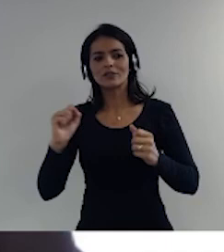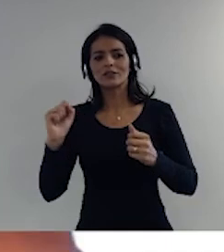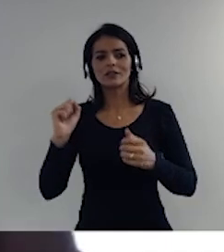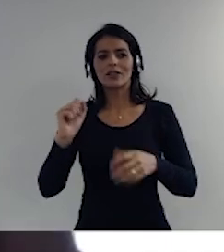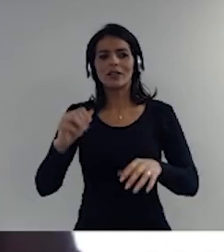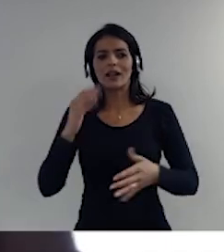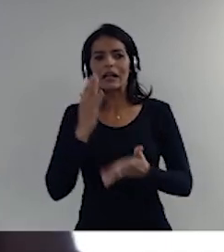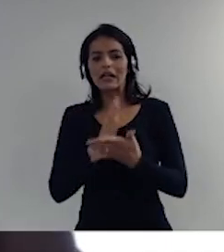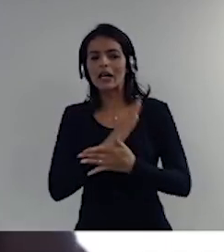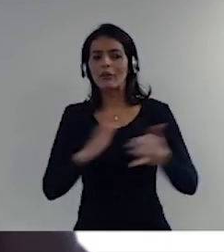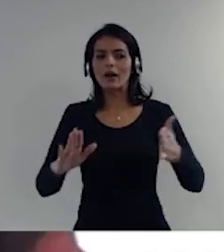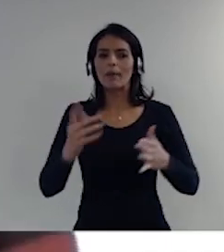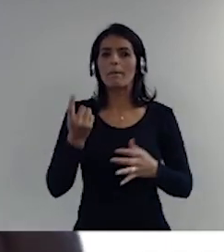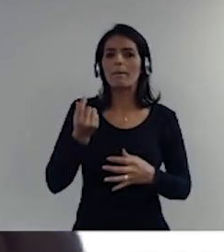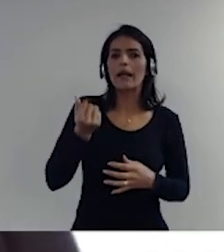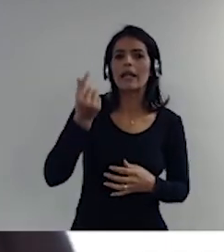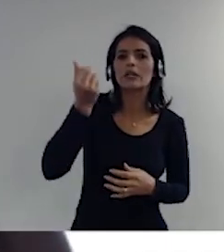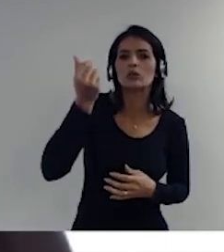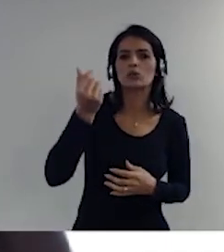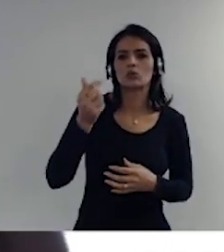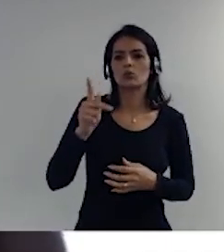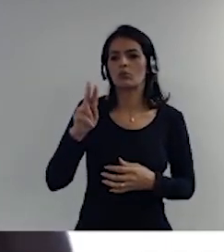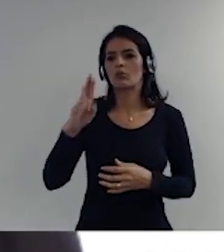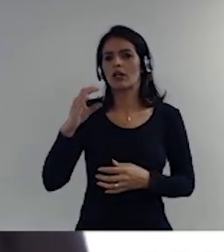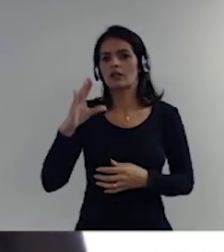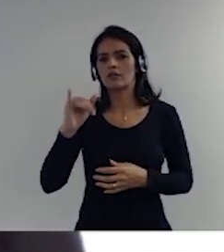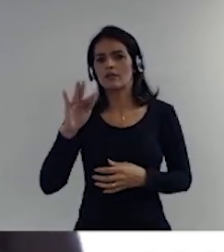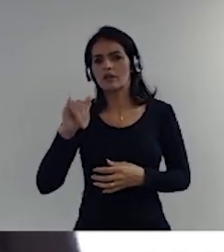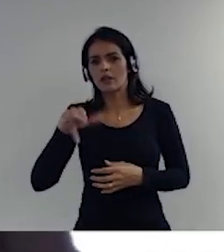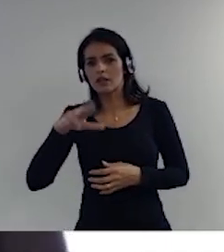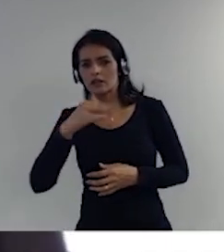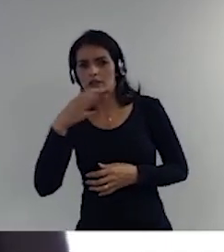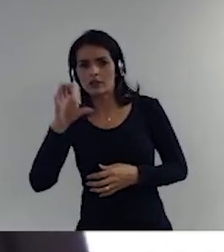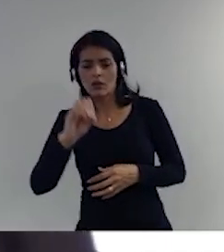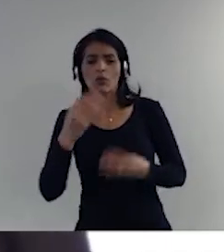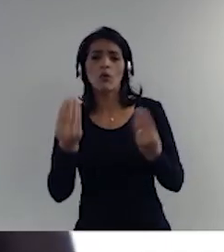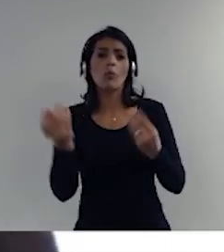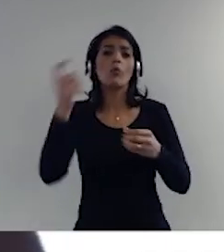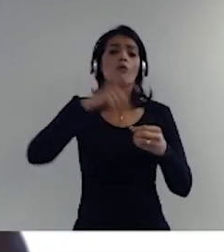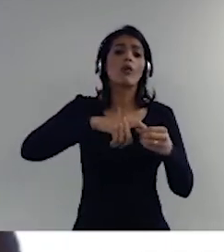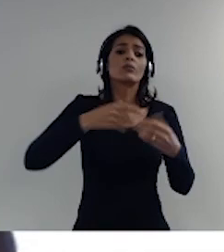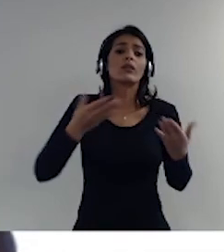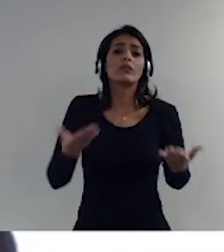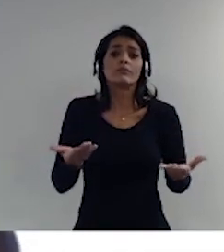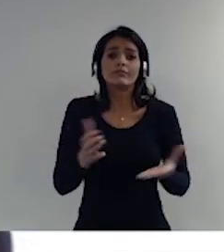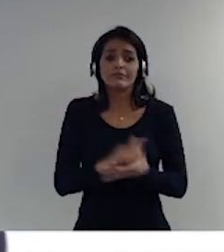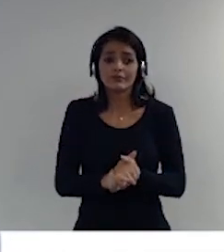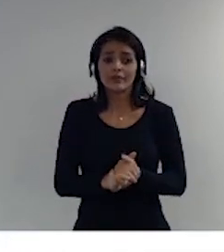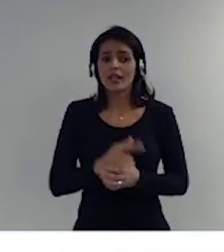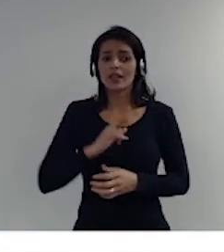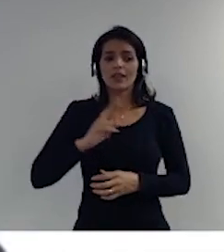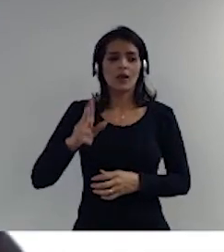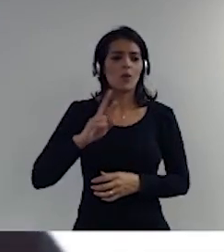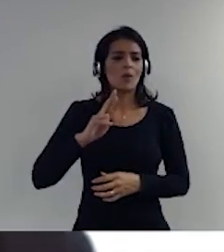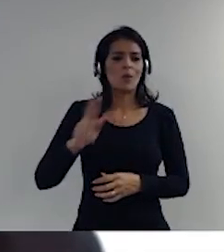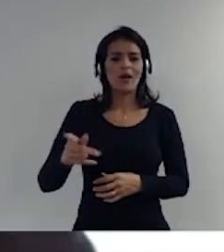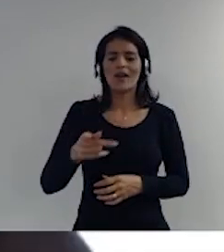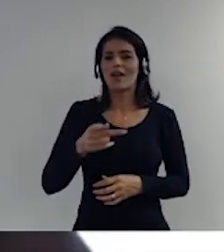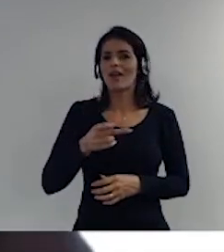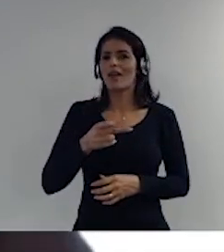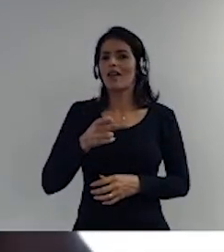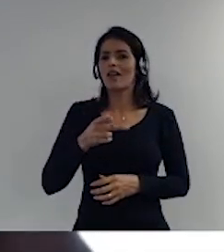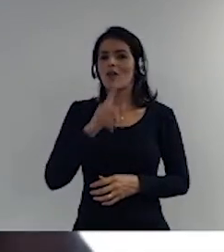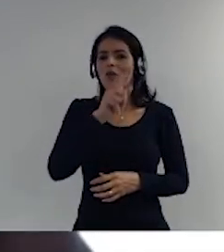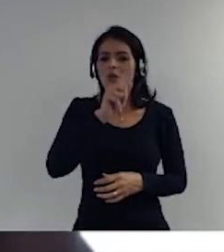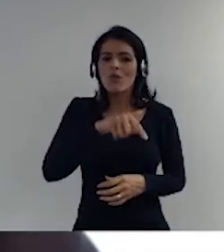precificação, e quando se retorna, o que acontece? Quanto valem os ativos? Como se retorna? Isso, essa não é uma hipótese com a